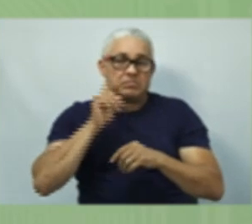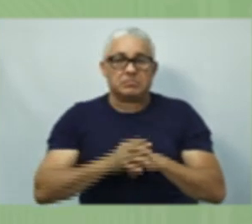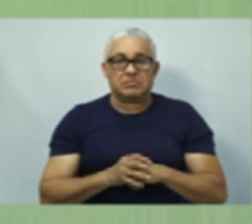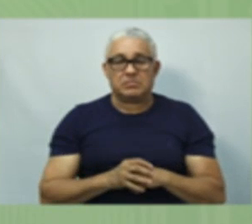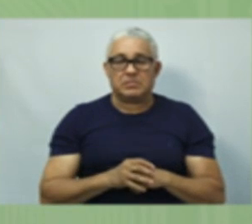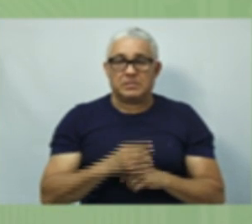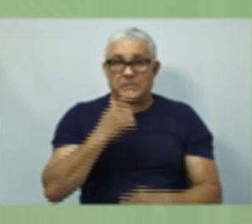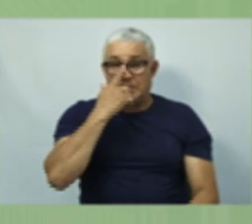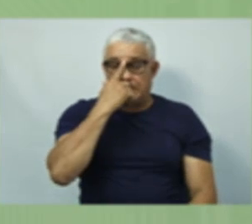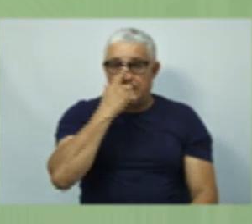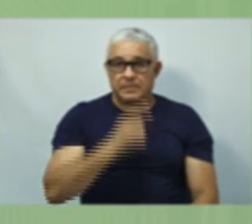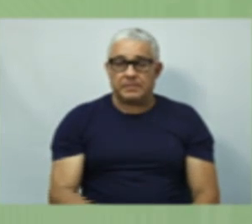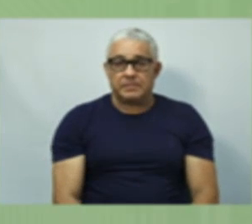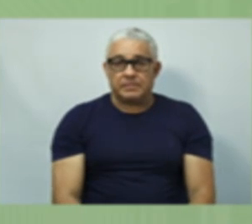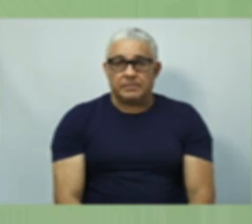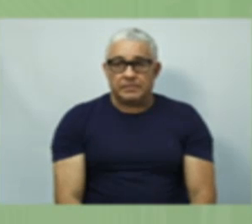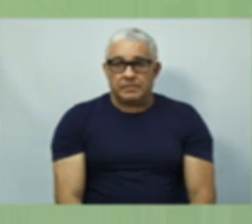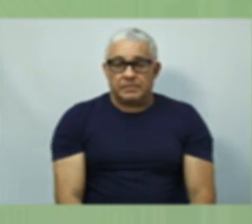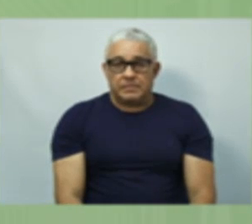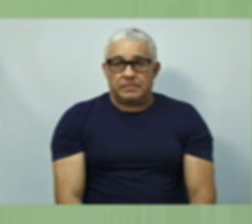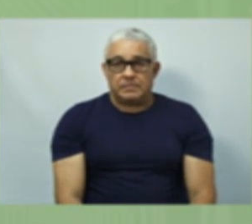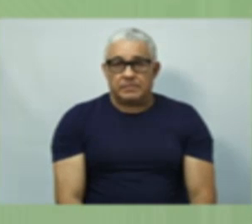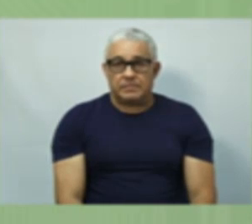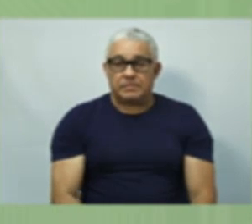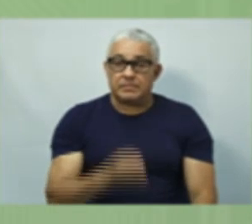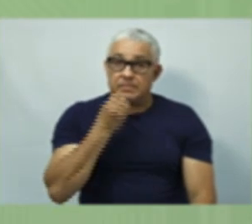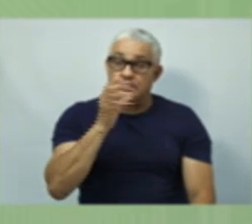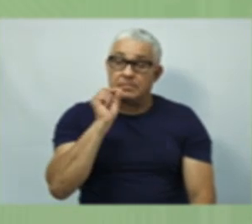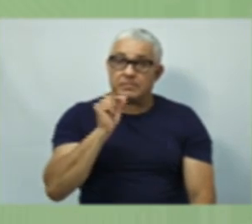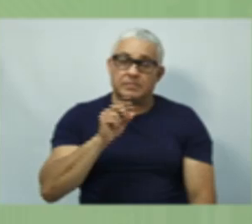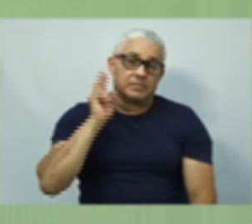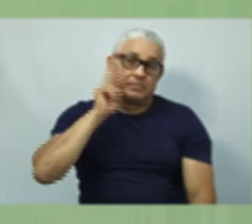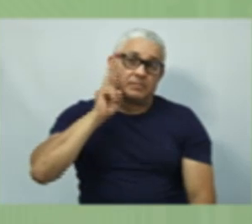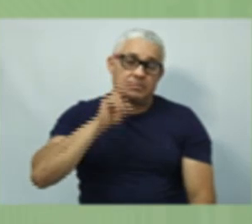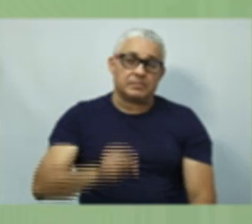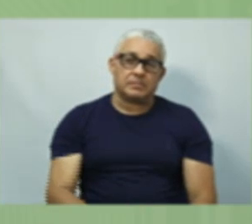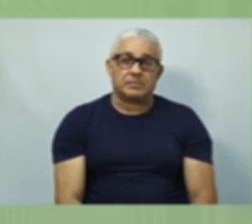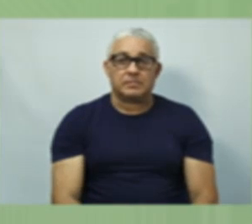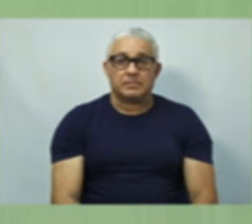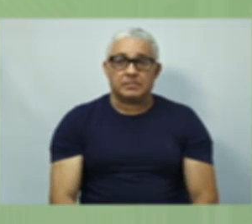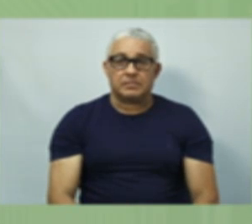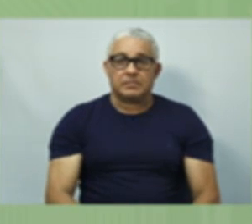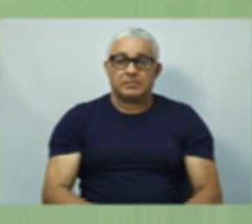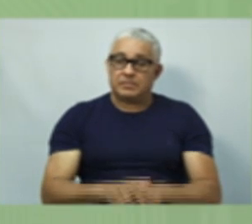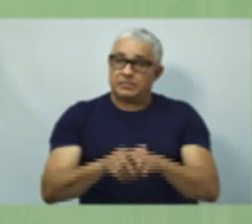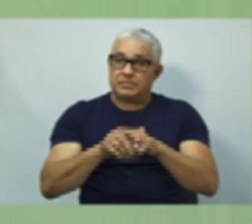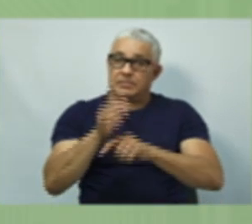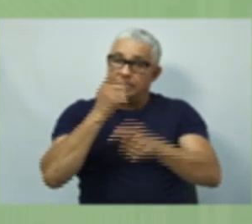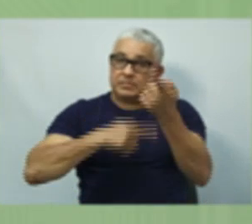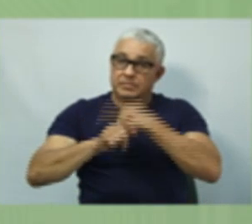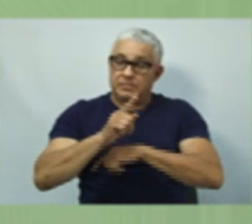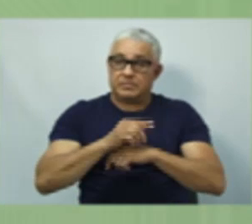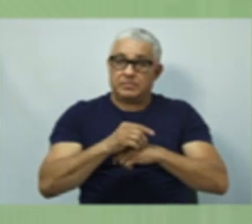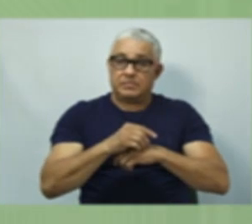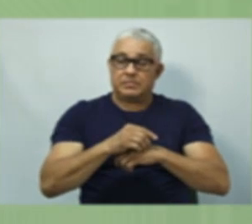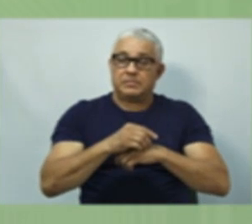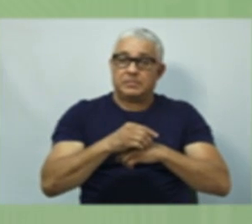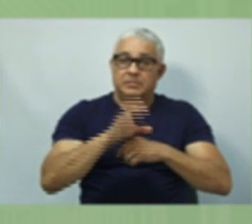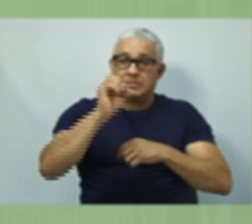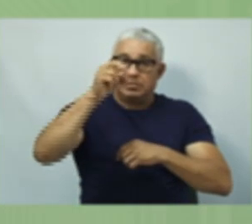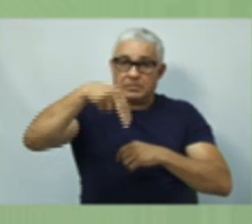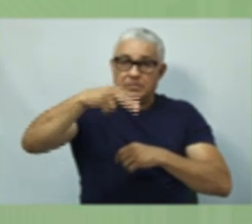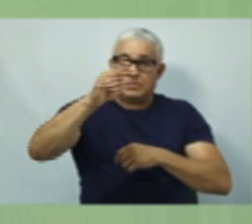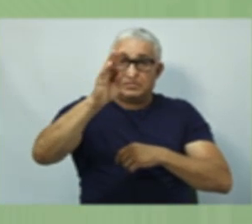da empresa. É bom a gente relembrar também a questão da gestão contemporânea, que ela tem algumas